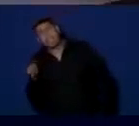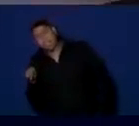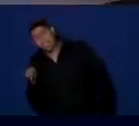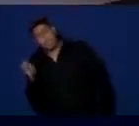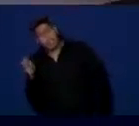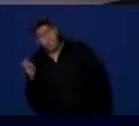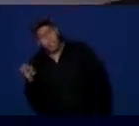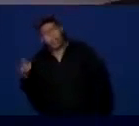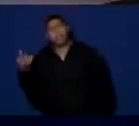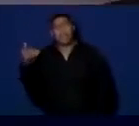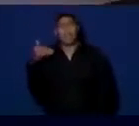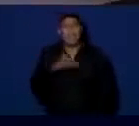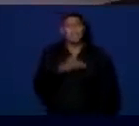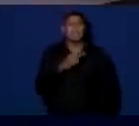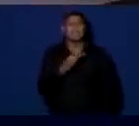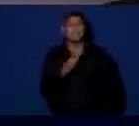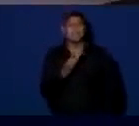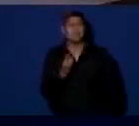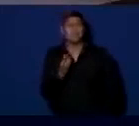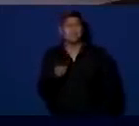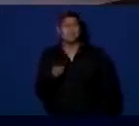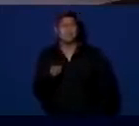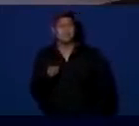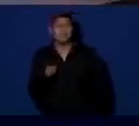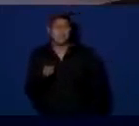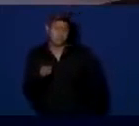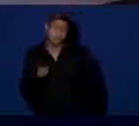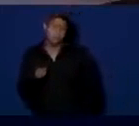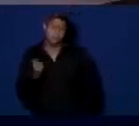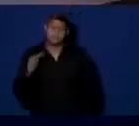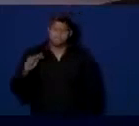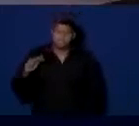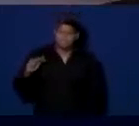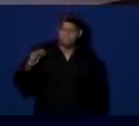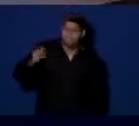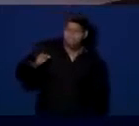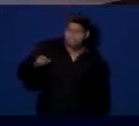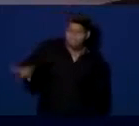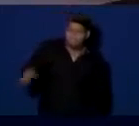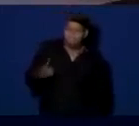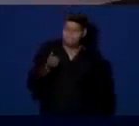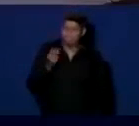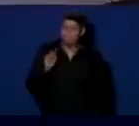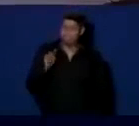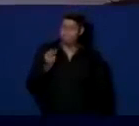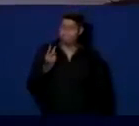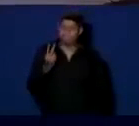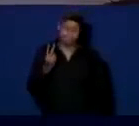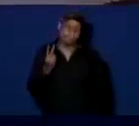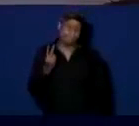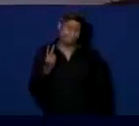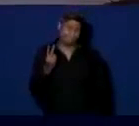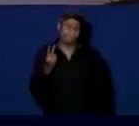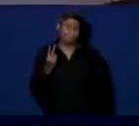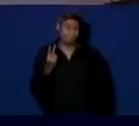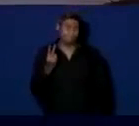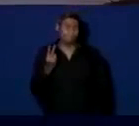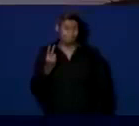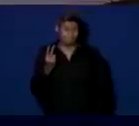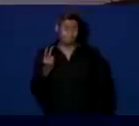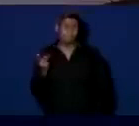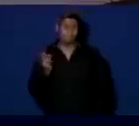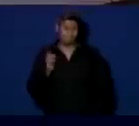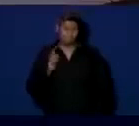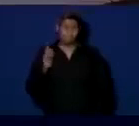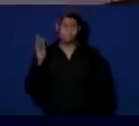1989 até 2016, uma alta de gastos de 6,2 acima da inflação,